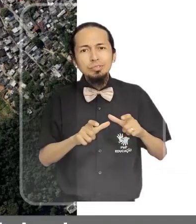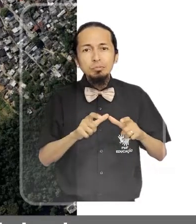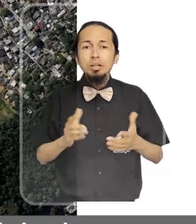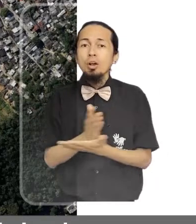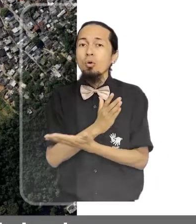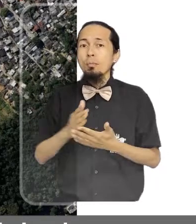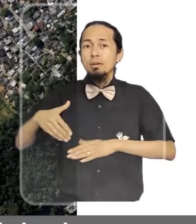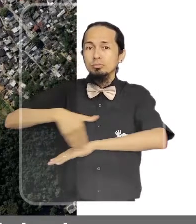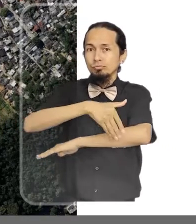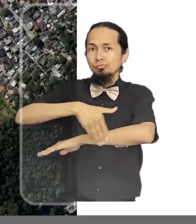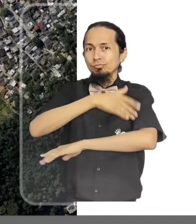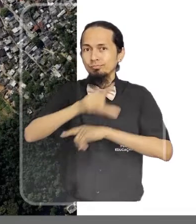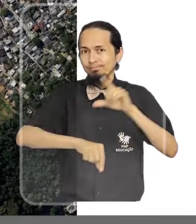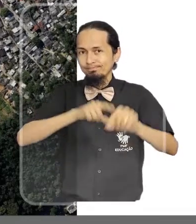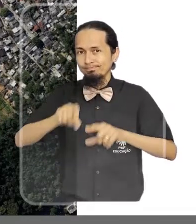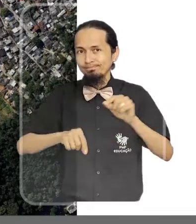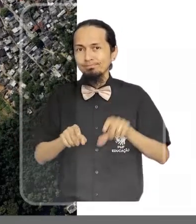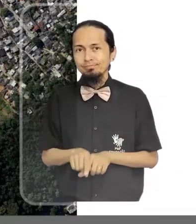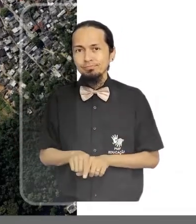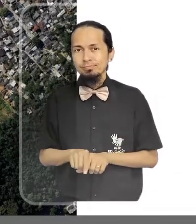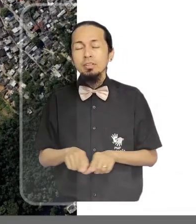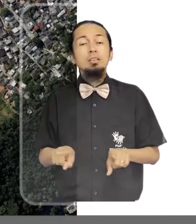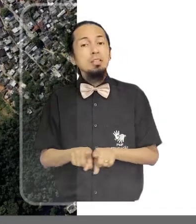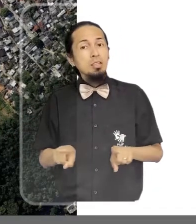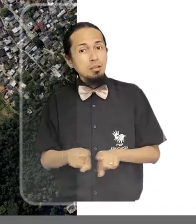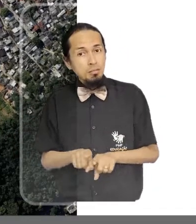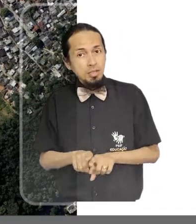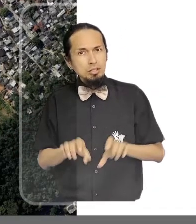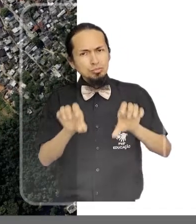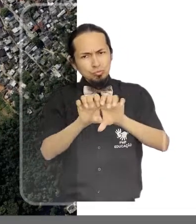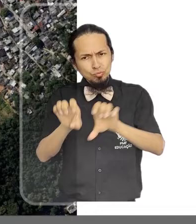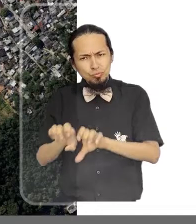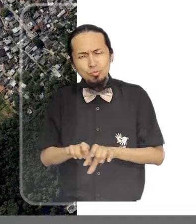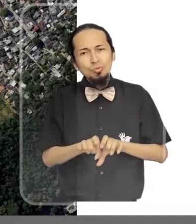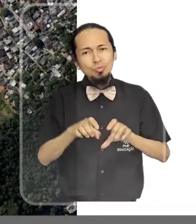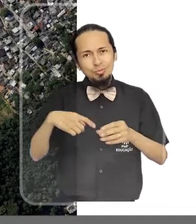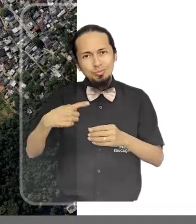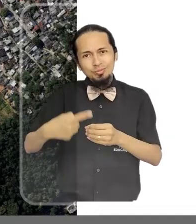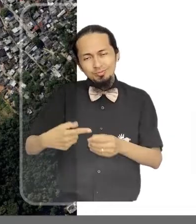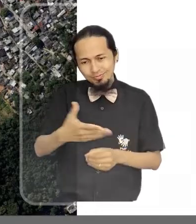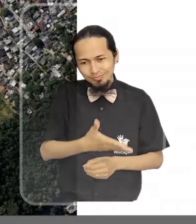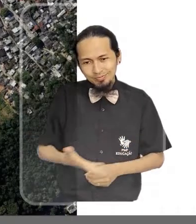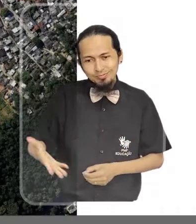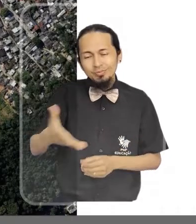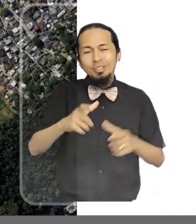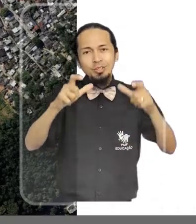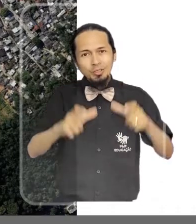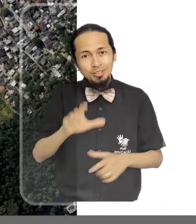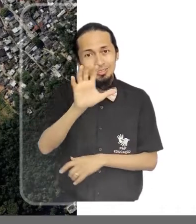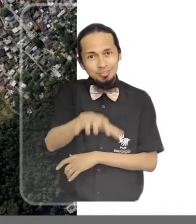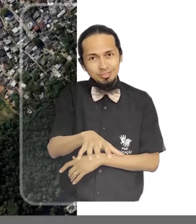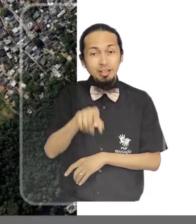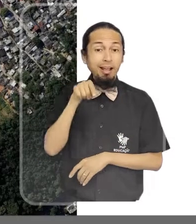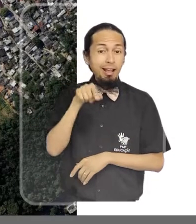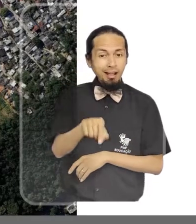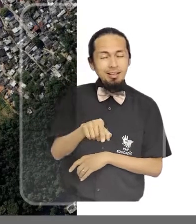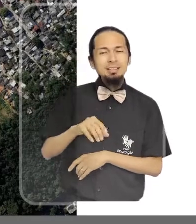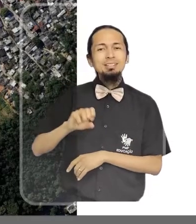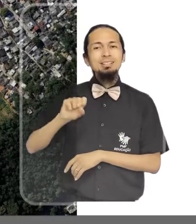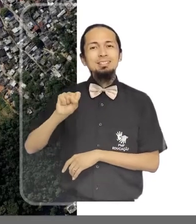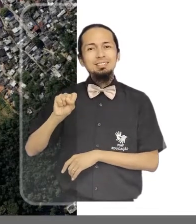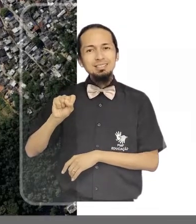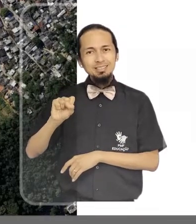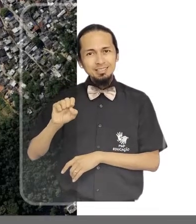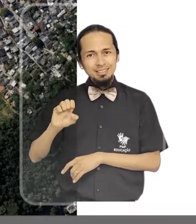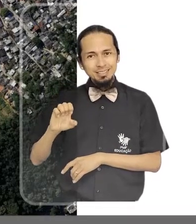vias selecionadas, assim como as morfologias urbanas de cada localidade do distrito, que no caso